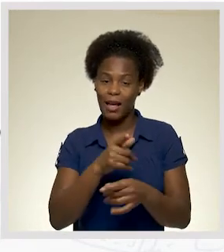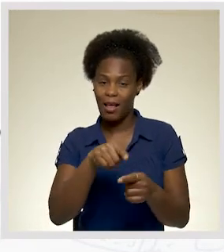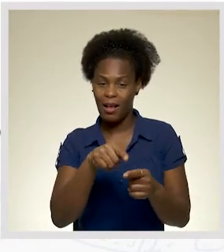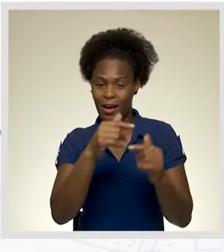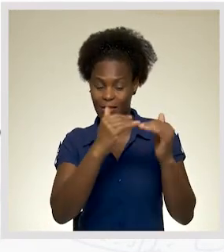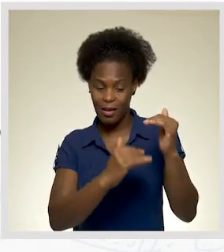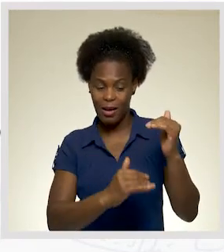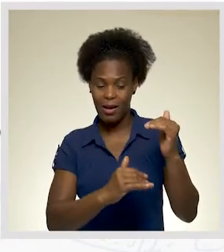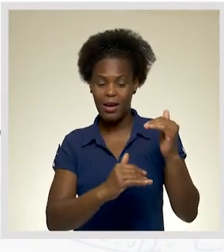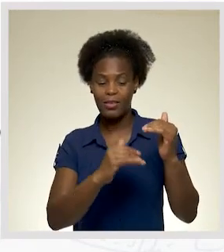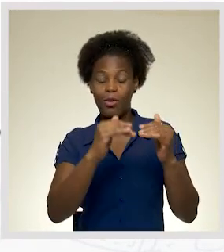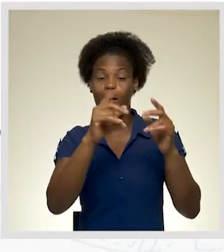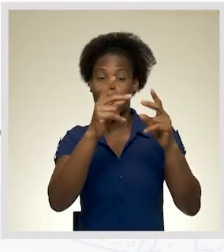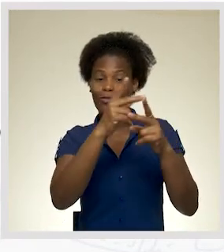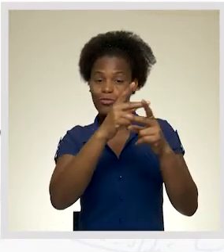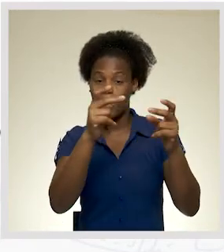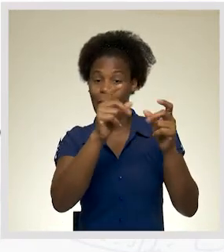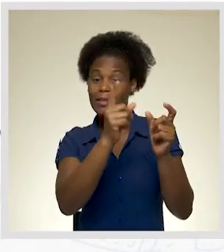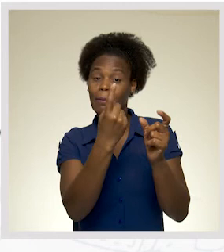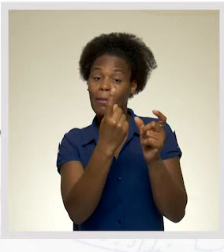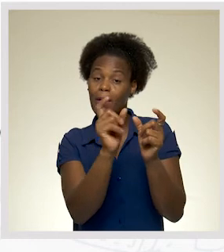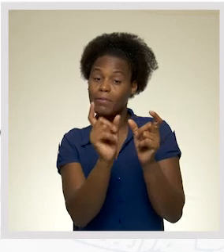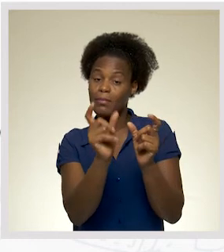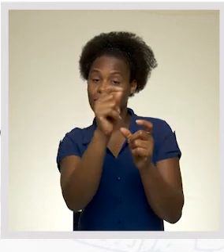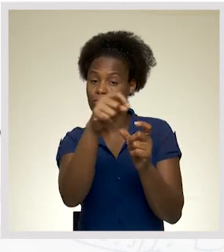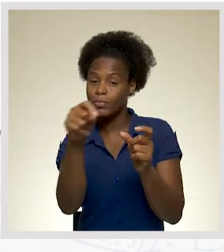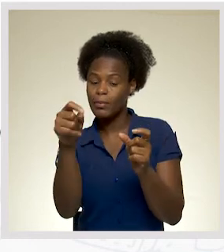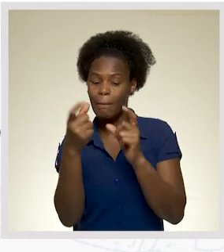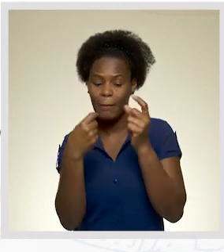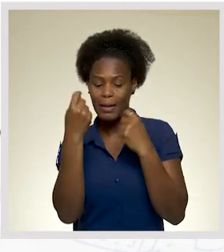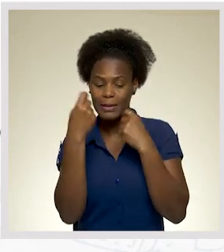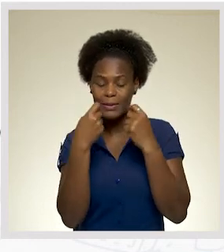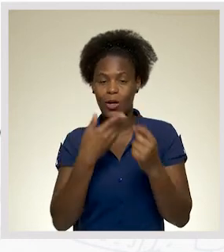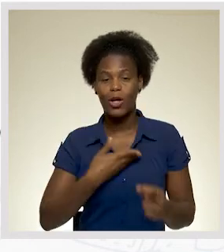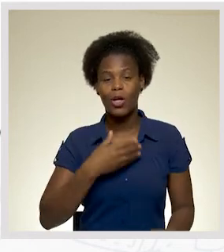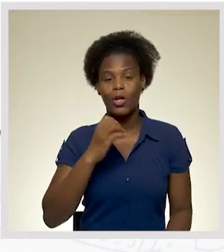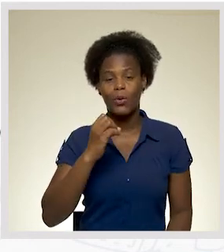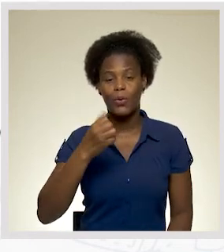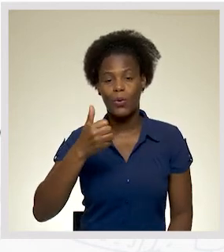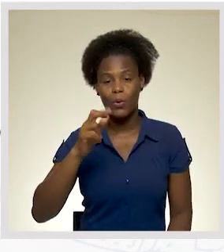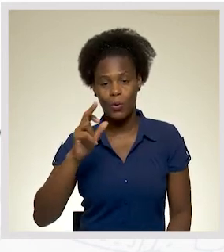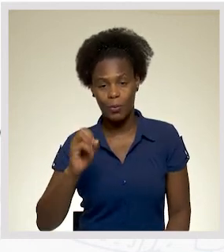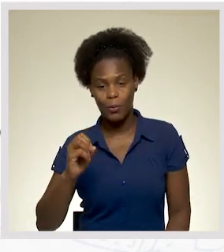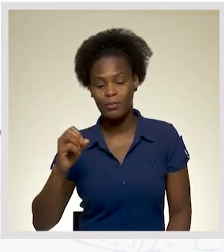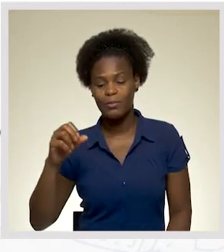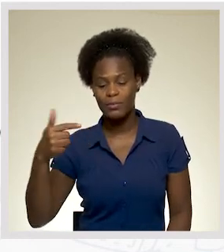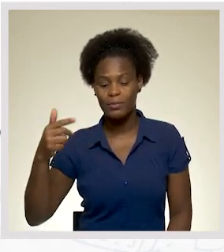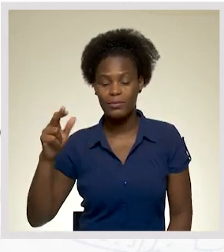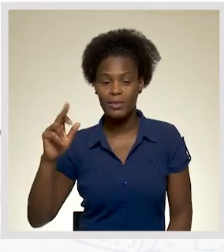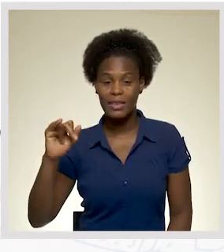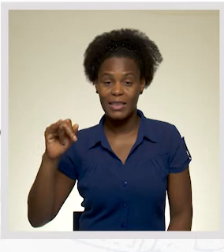completem utilizando as expressões dobro, triplo, quádruplo